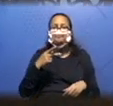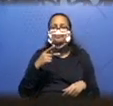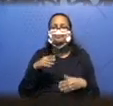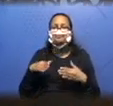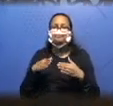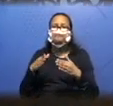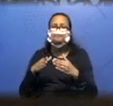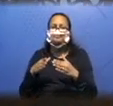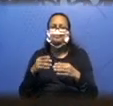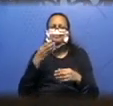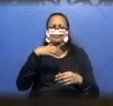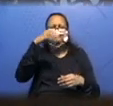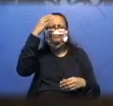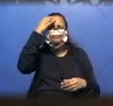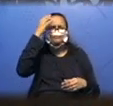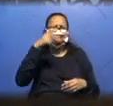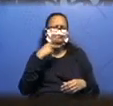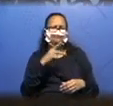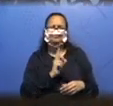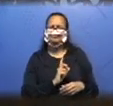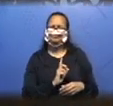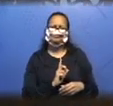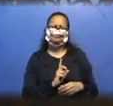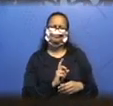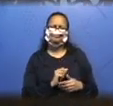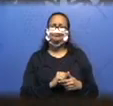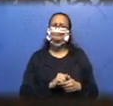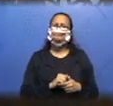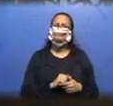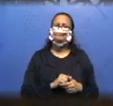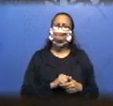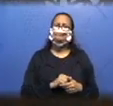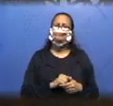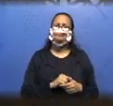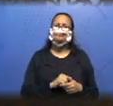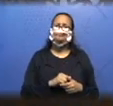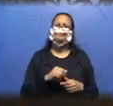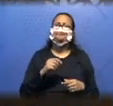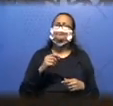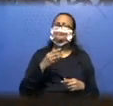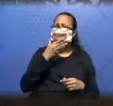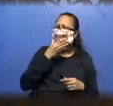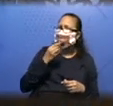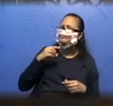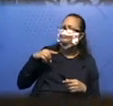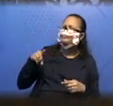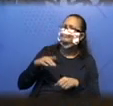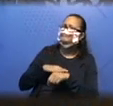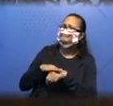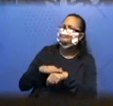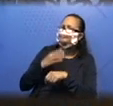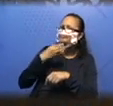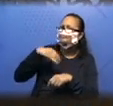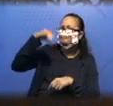viagem, uma rota, e o rei de Portugal falou, não quer saber disso não. E ele correu lá para a coroa